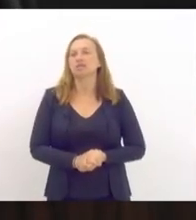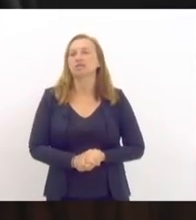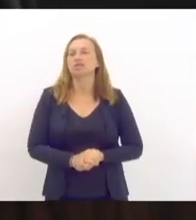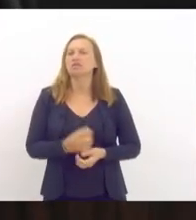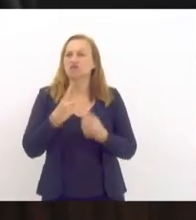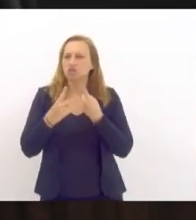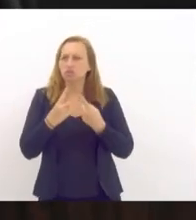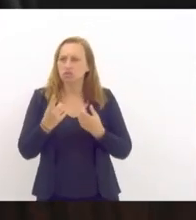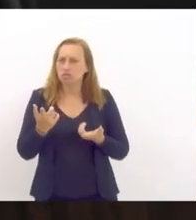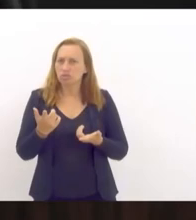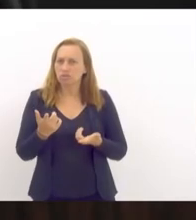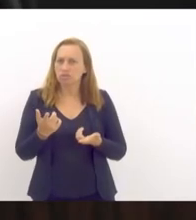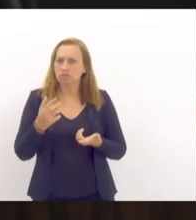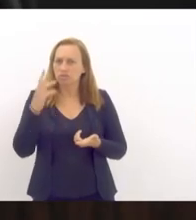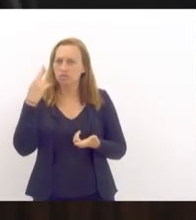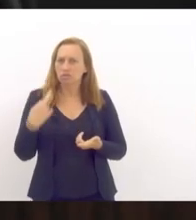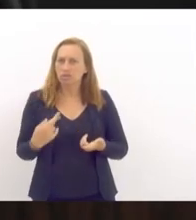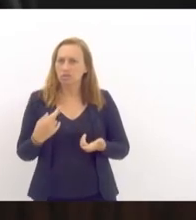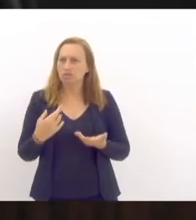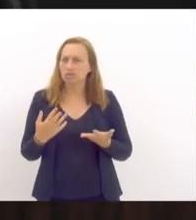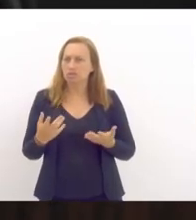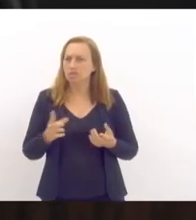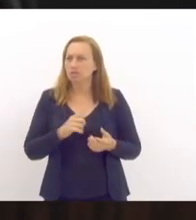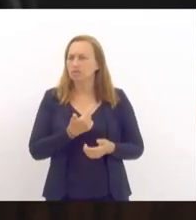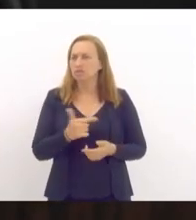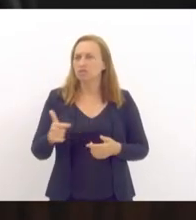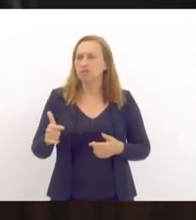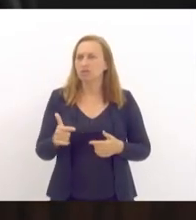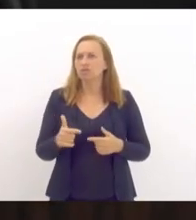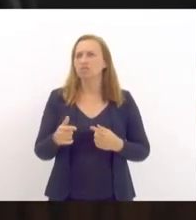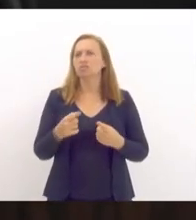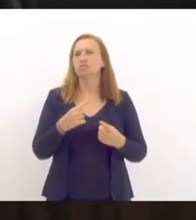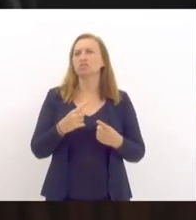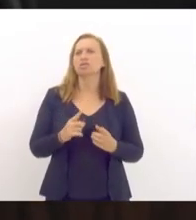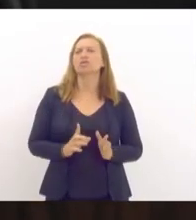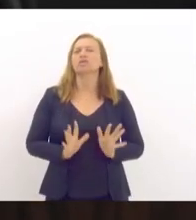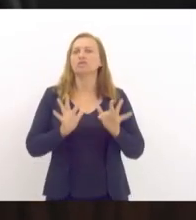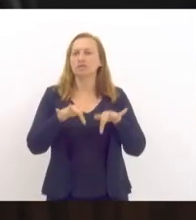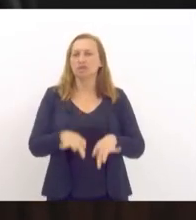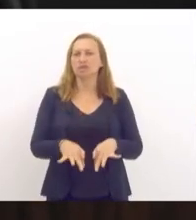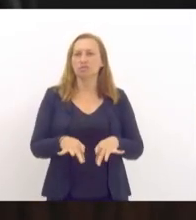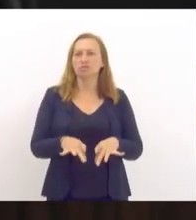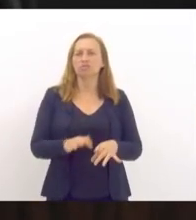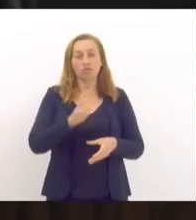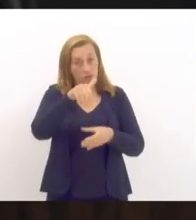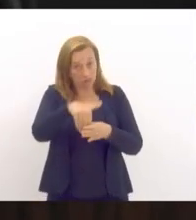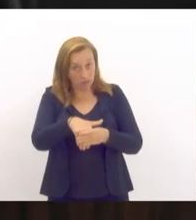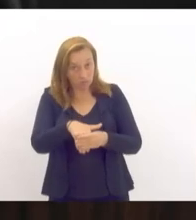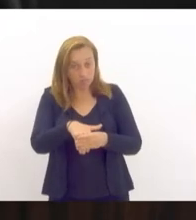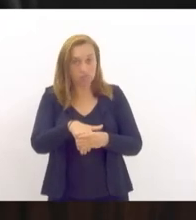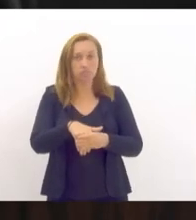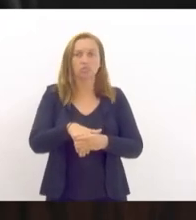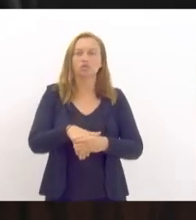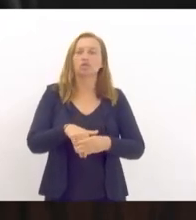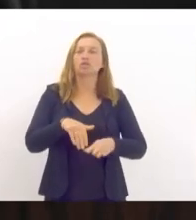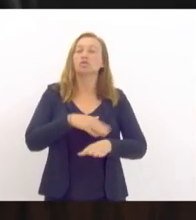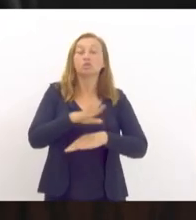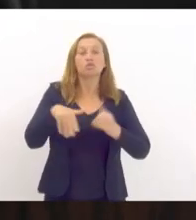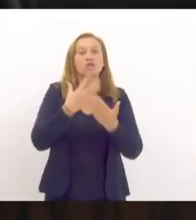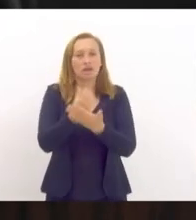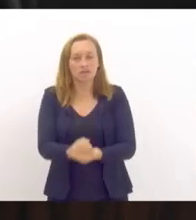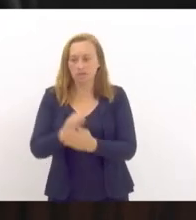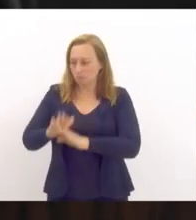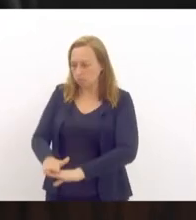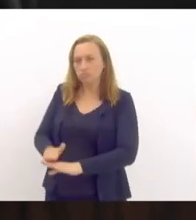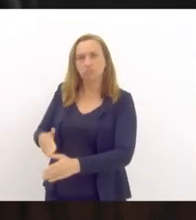vai discutir Renata não havendo mais Quem Queira discutir encerrado a discussão em votação senhores